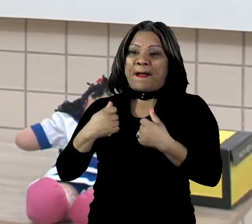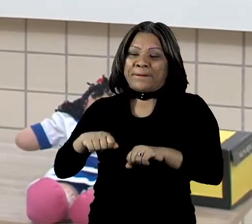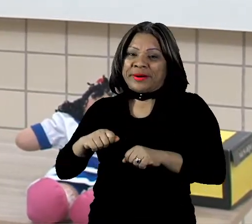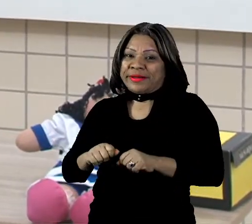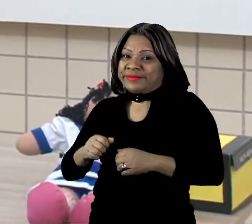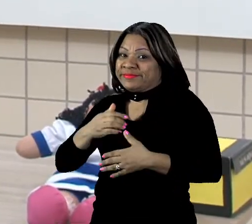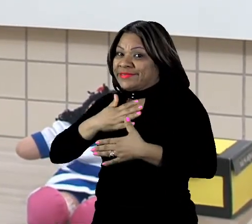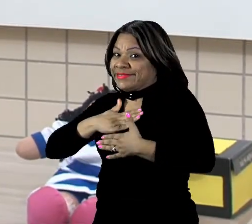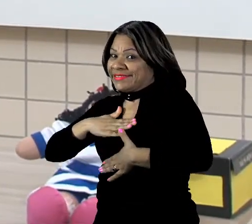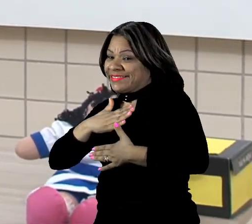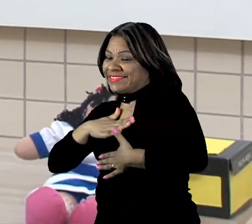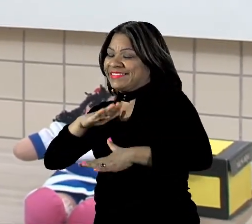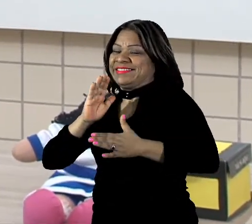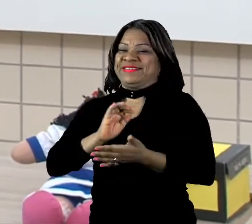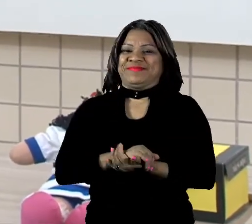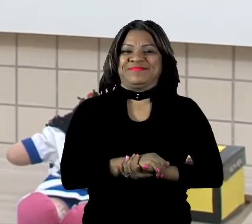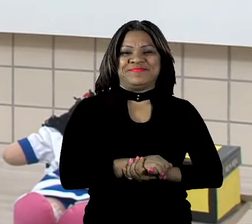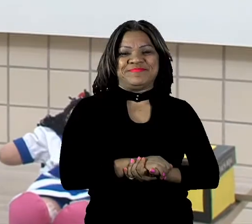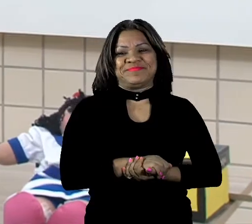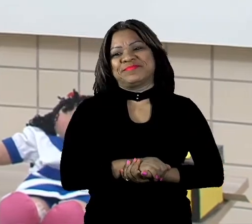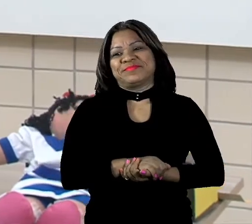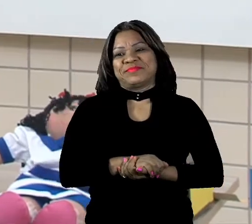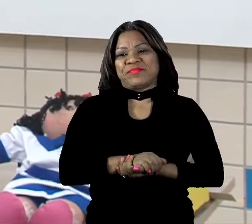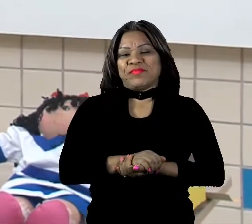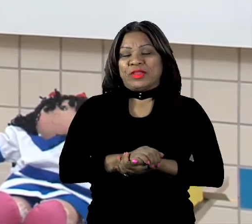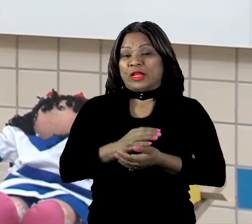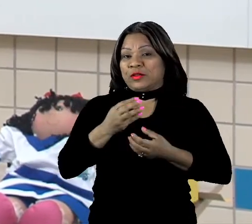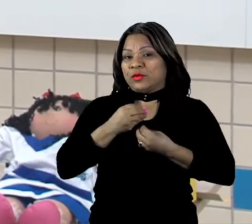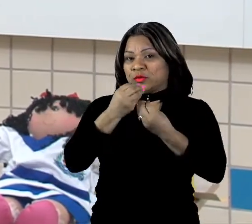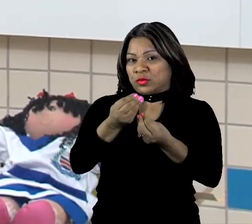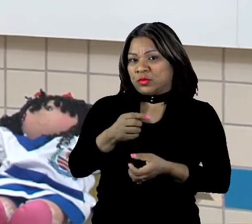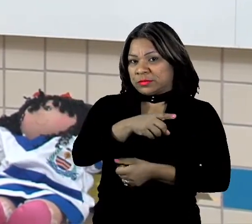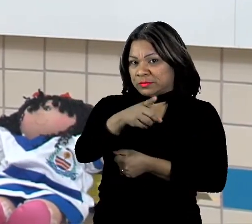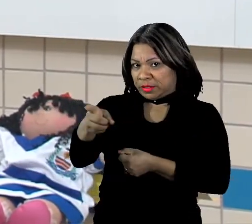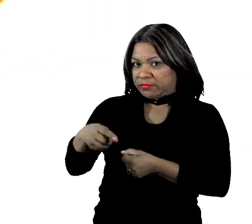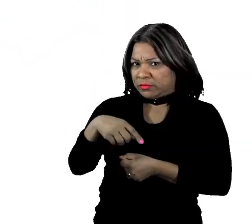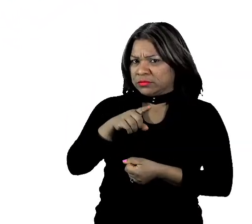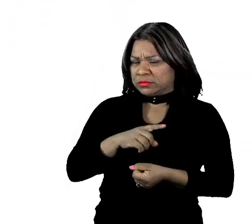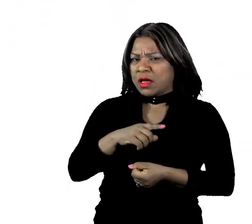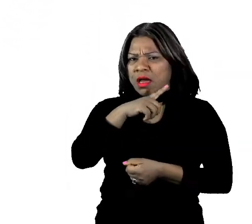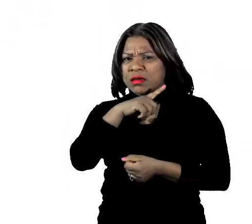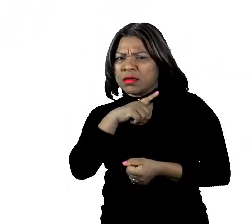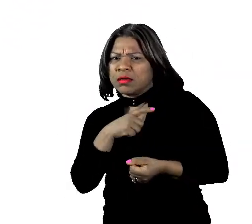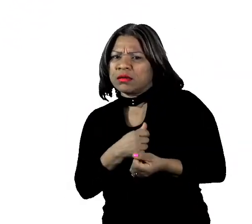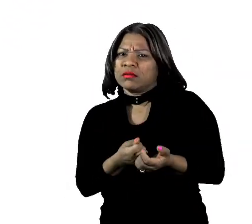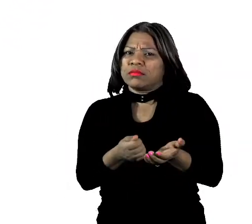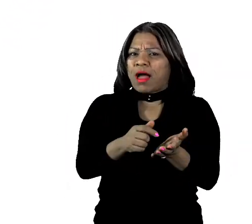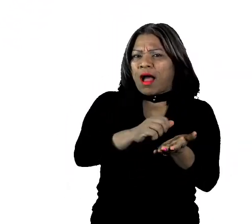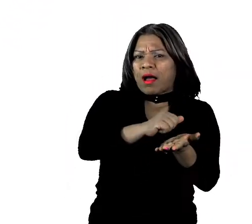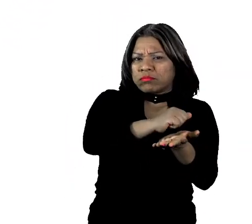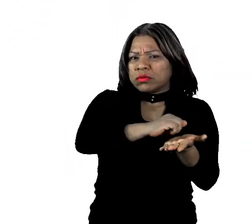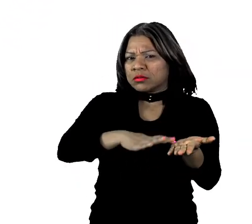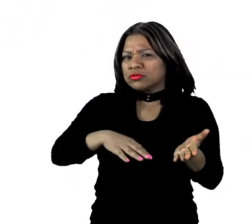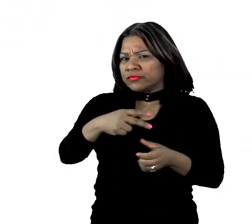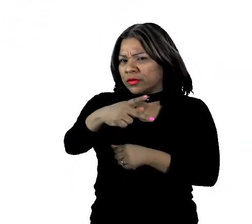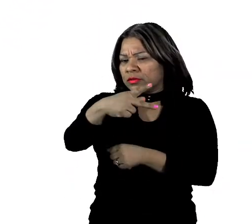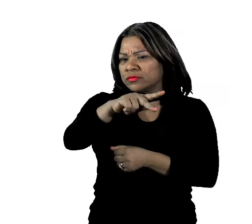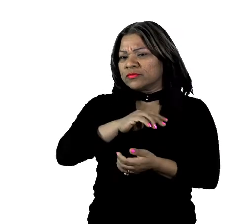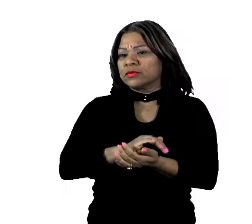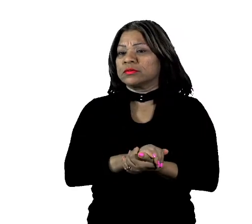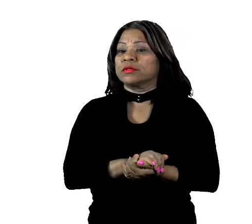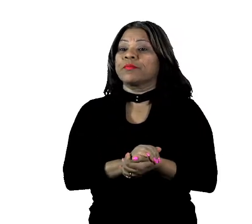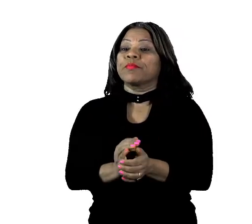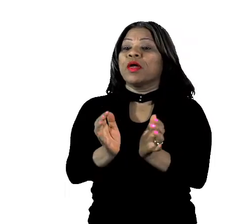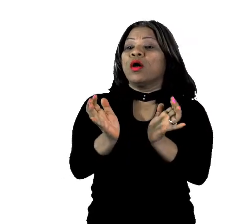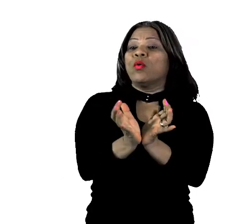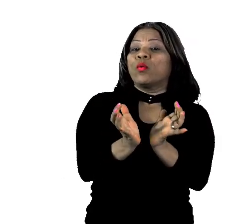Francisquinha? Então, olha, crianças, eu trouxe para vocês aqui hoje também, que está no material de vocês, uma outra entrevista. Dessa vez é de um grupo que